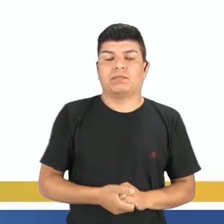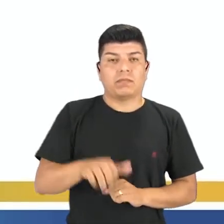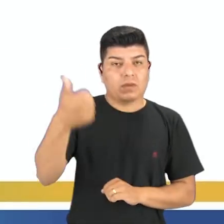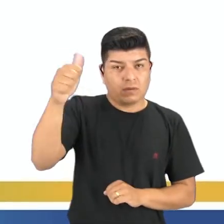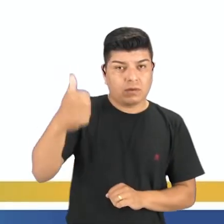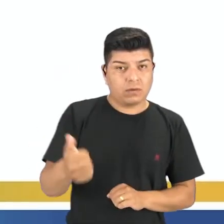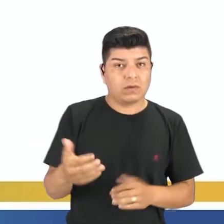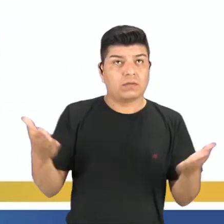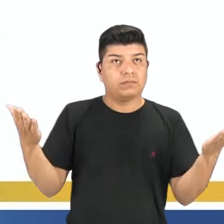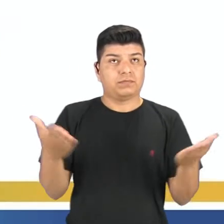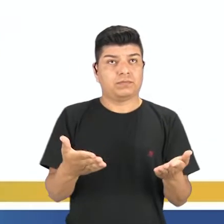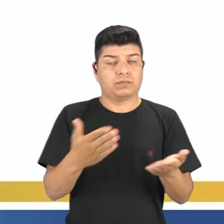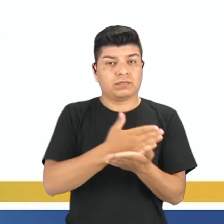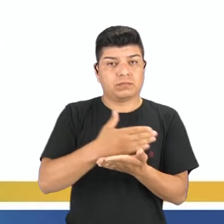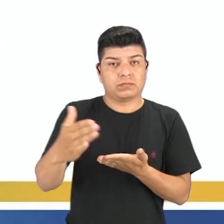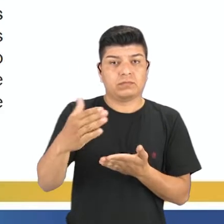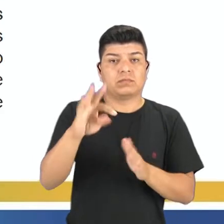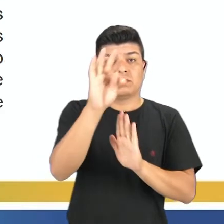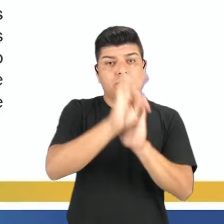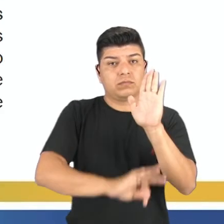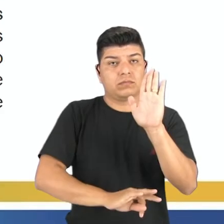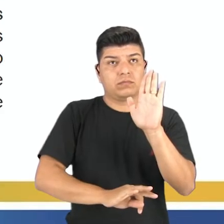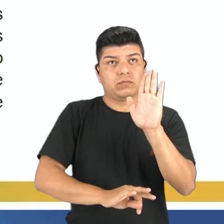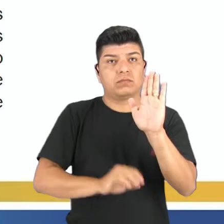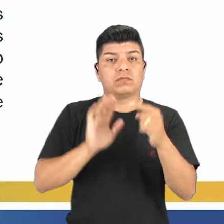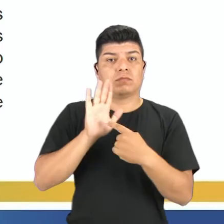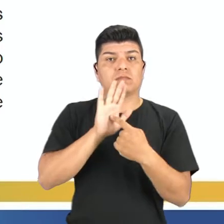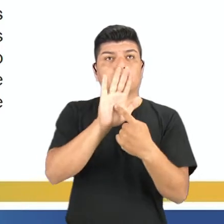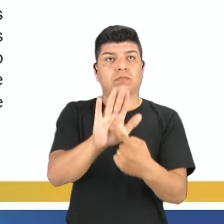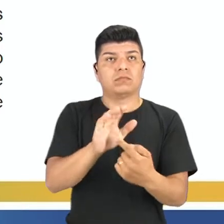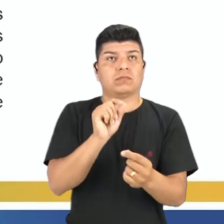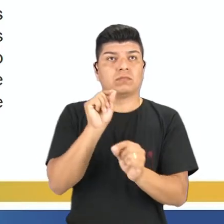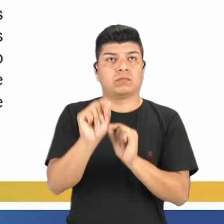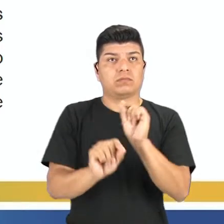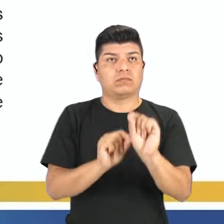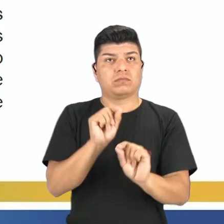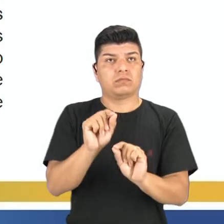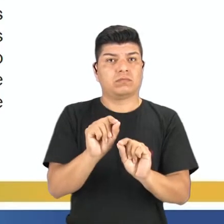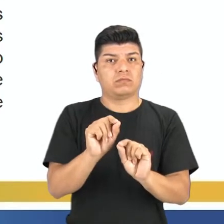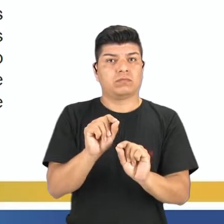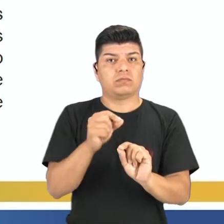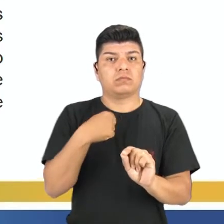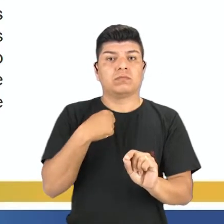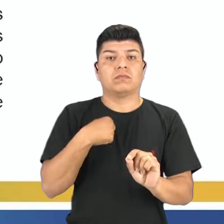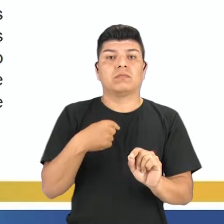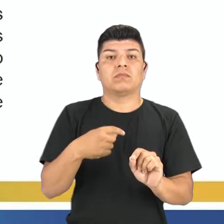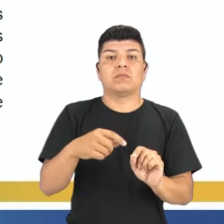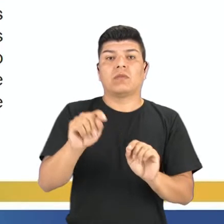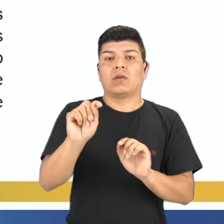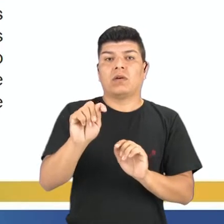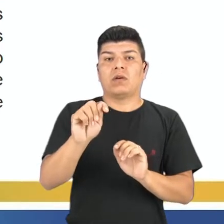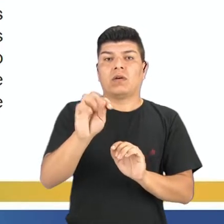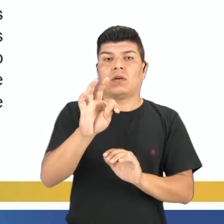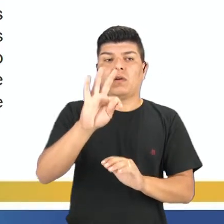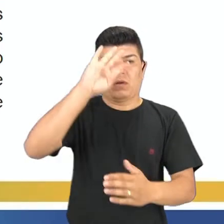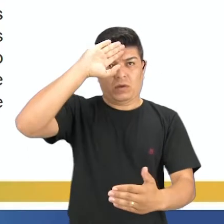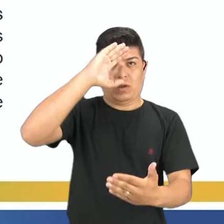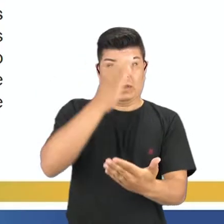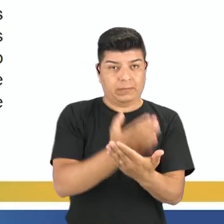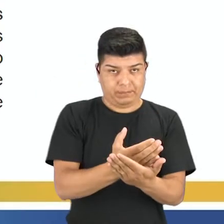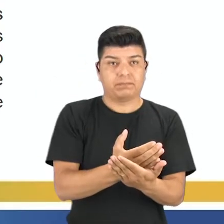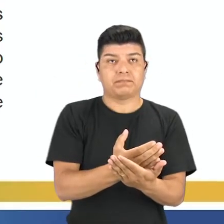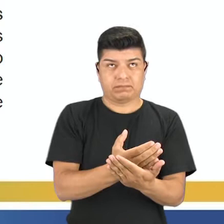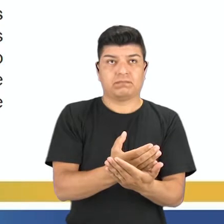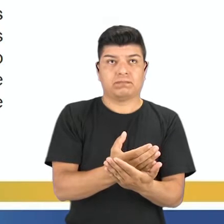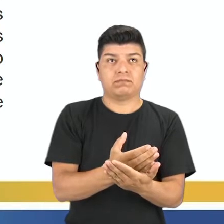analisar. Ele começa o texto trazendo a nossa tese. Qual é a tese dele? O que ele